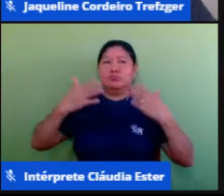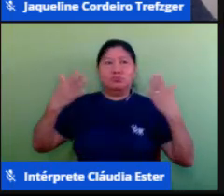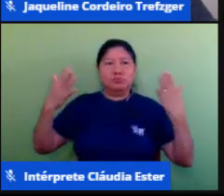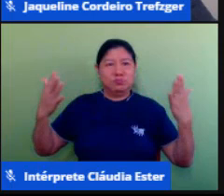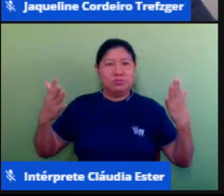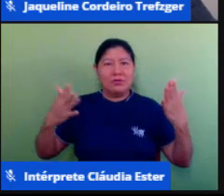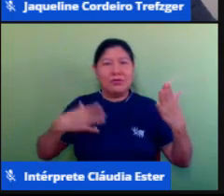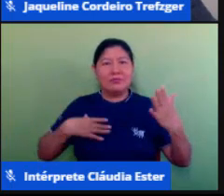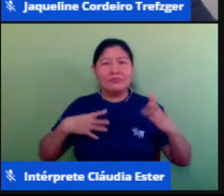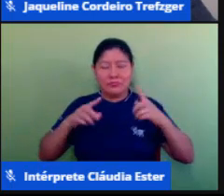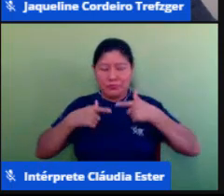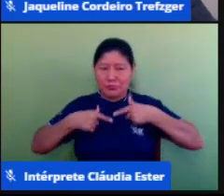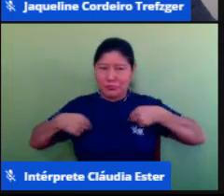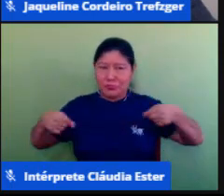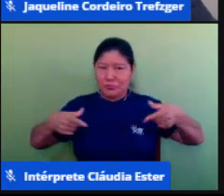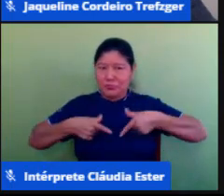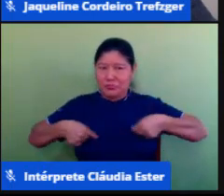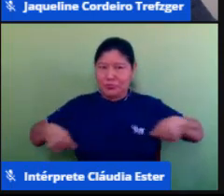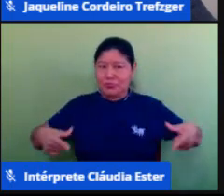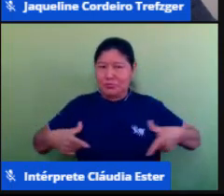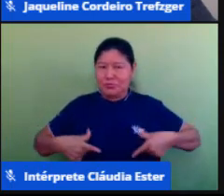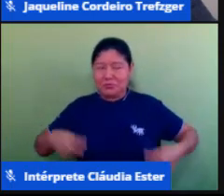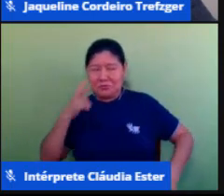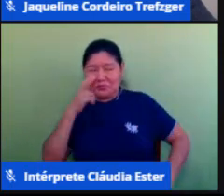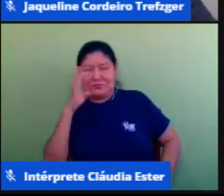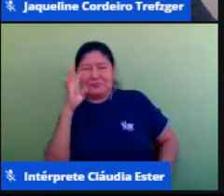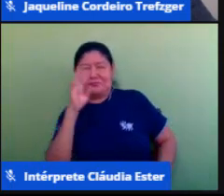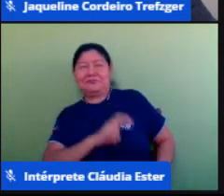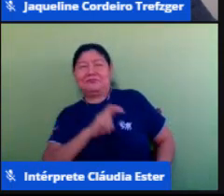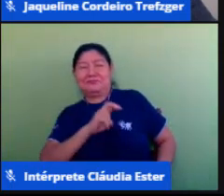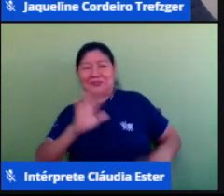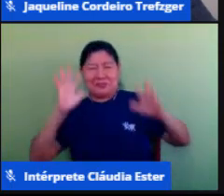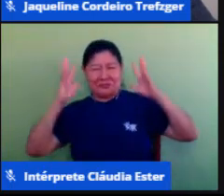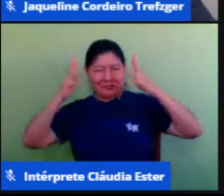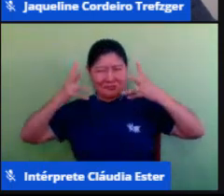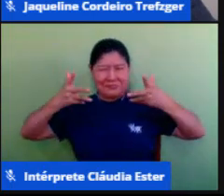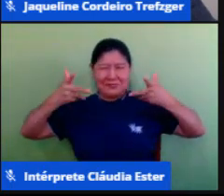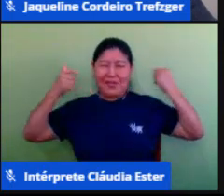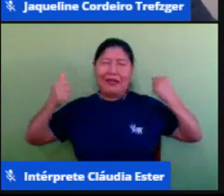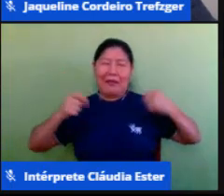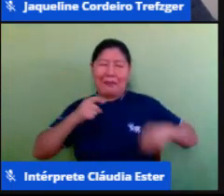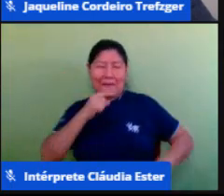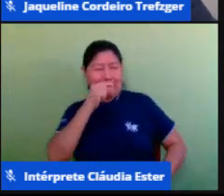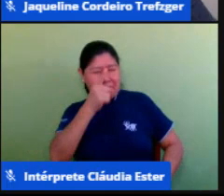Os tigres achavam os leões metidos por serem os reis da selva.